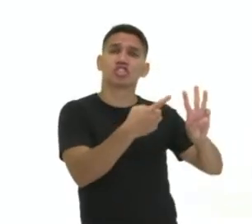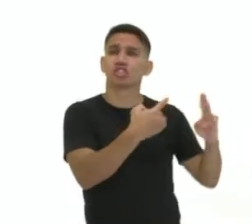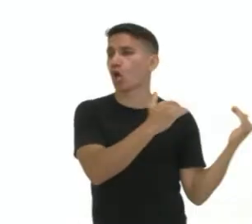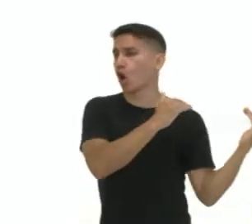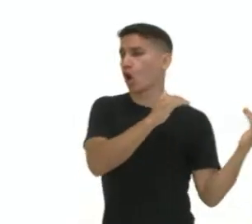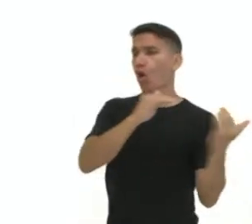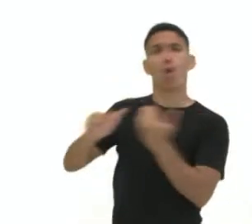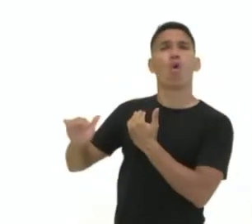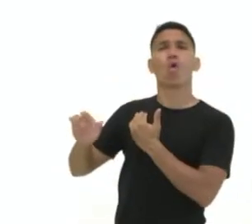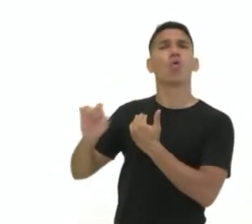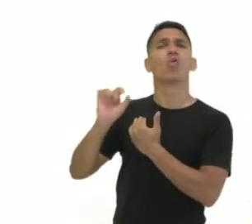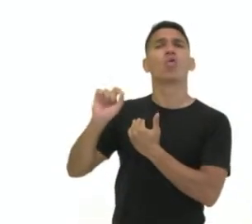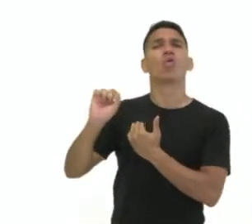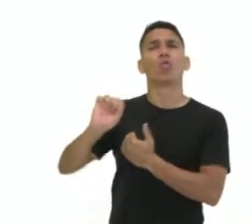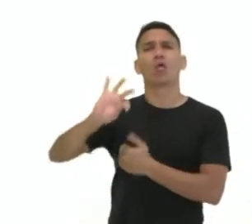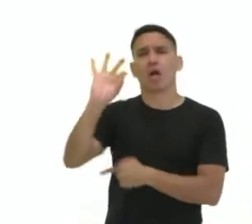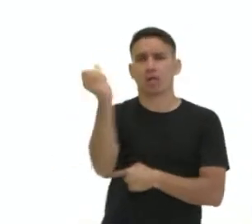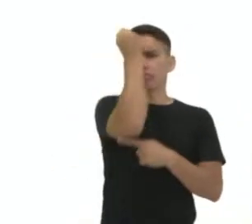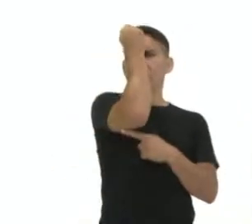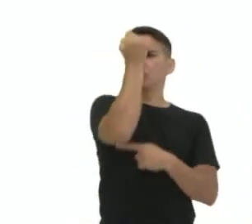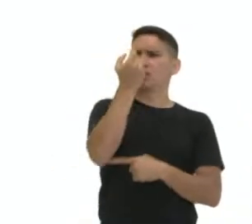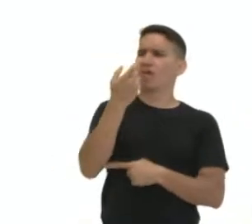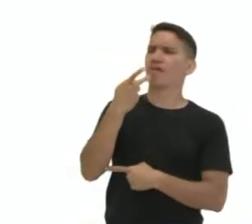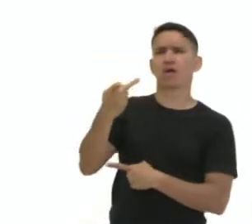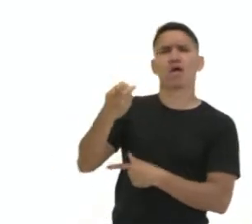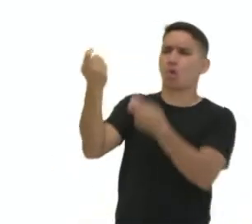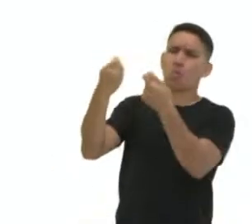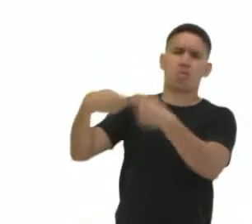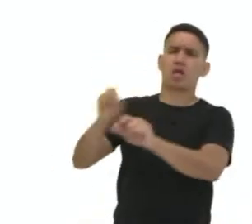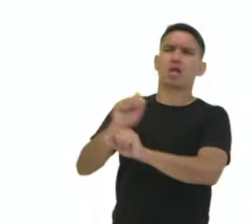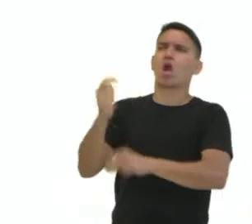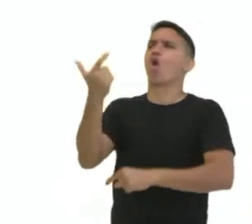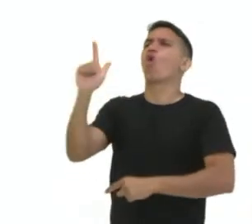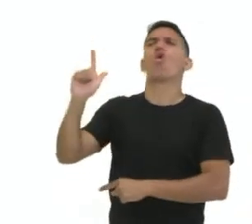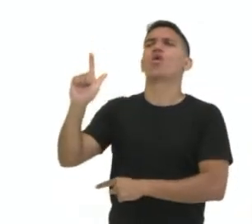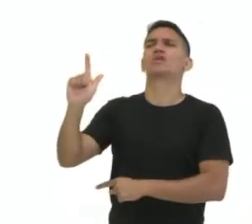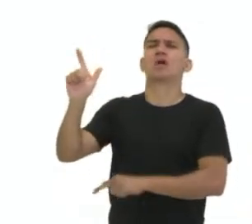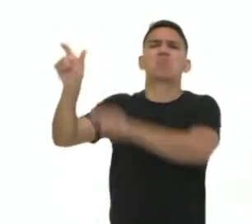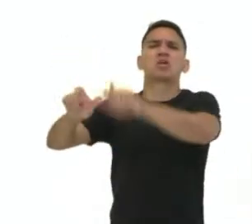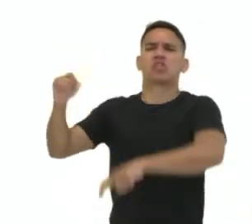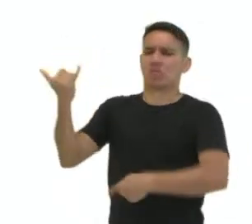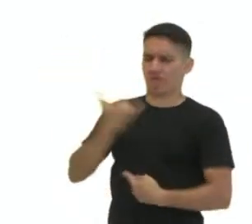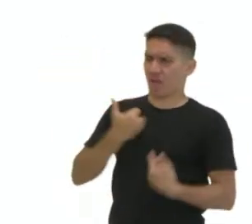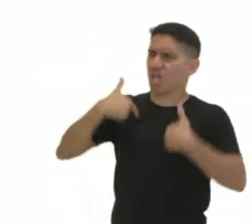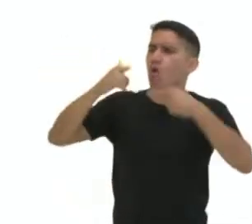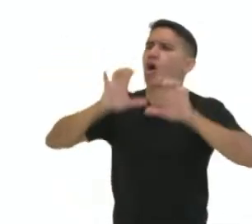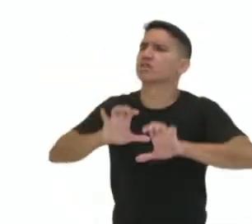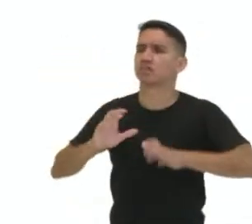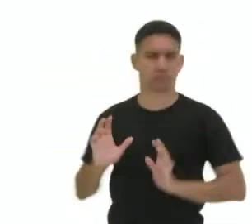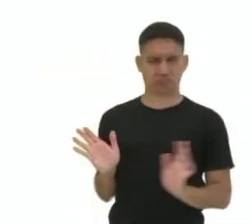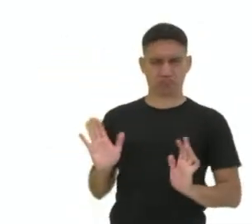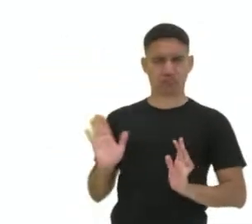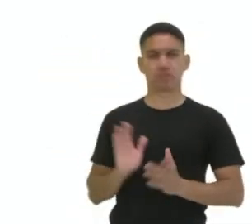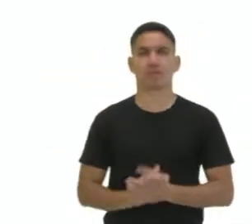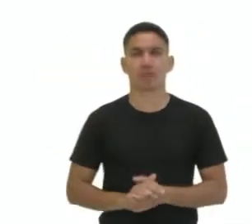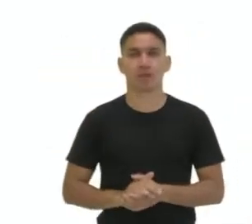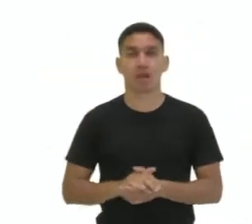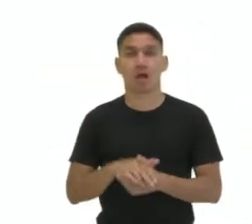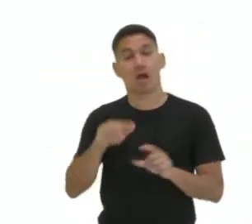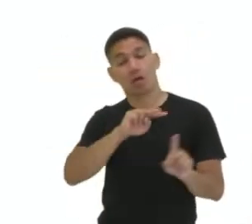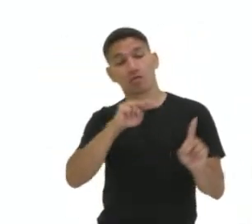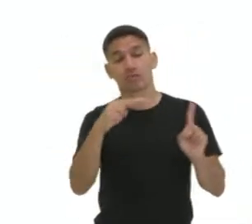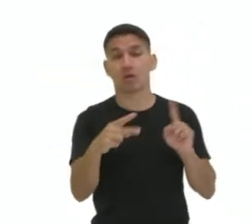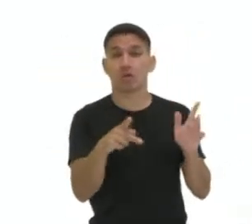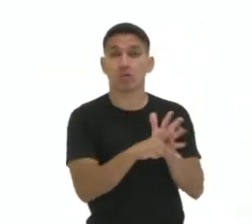Dia do Índio. Não precisamos de outras pessoas para nos definirem. Olhar para o índio de